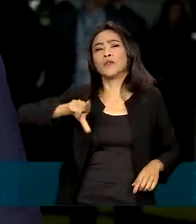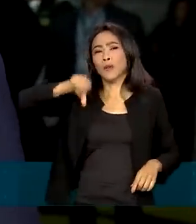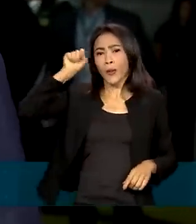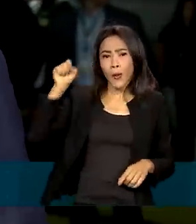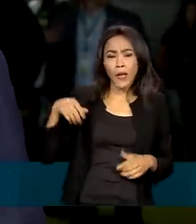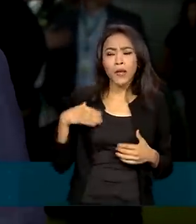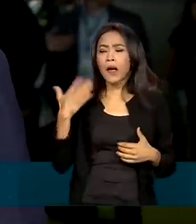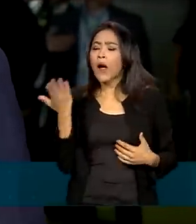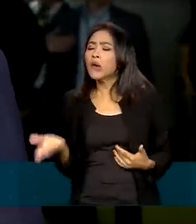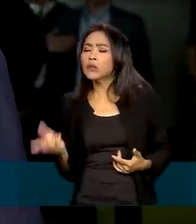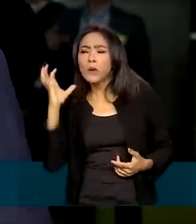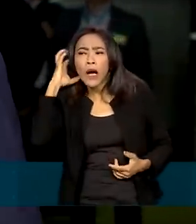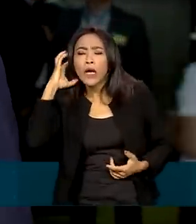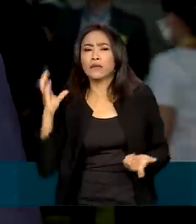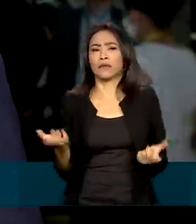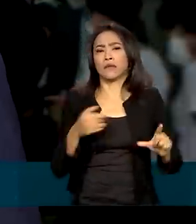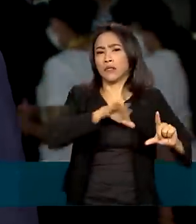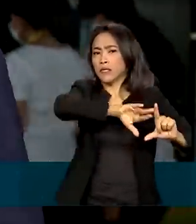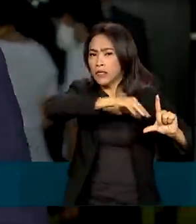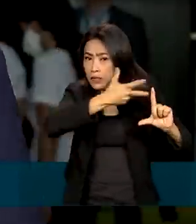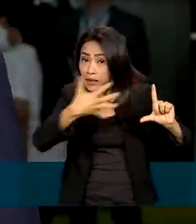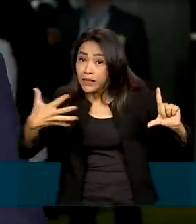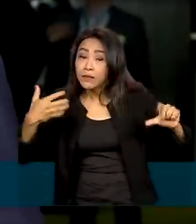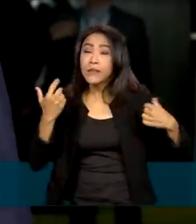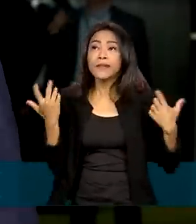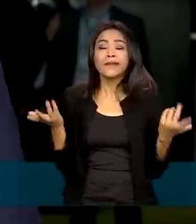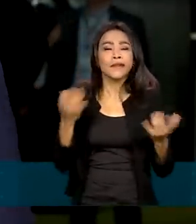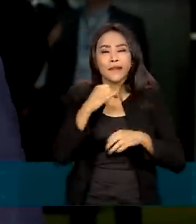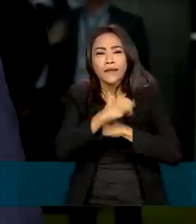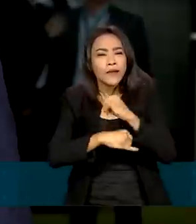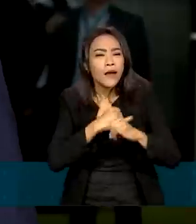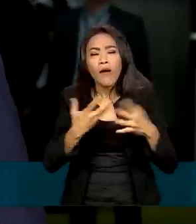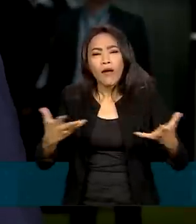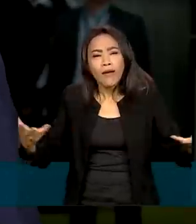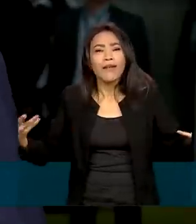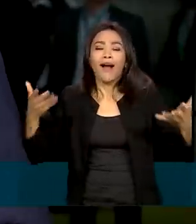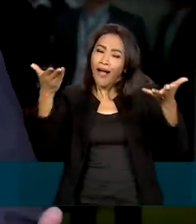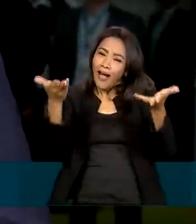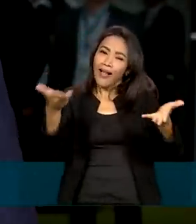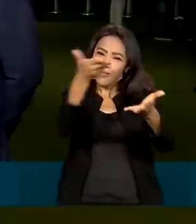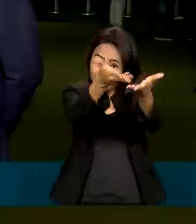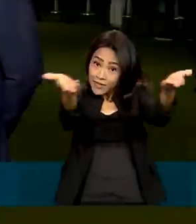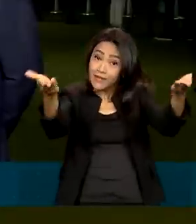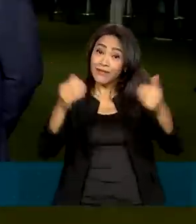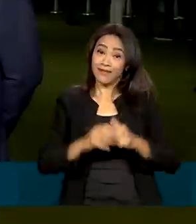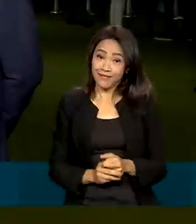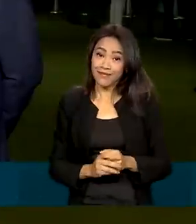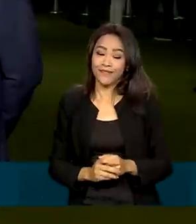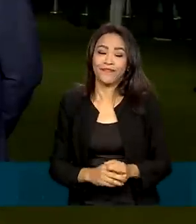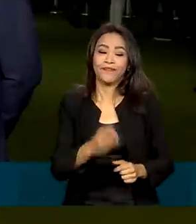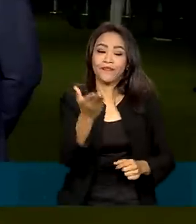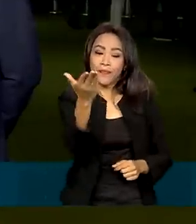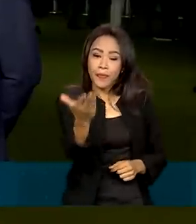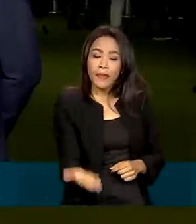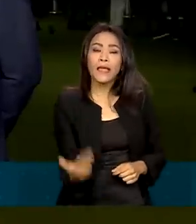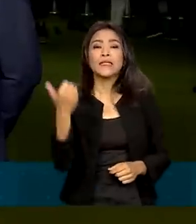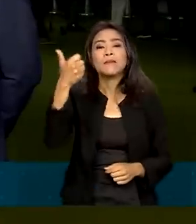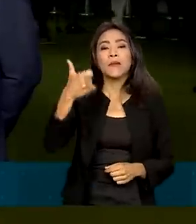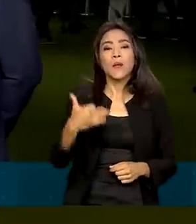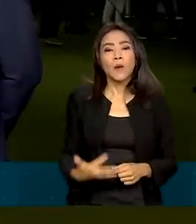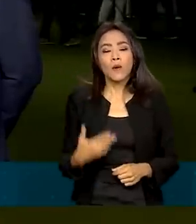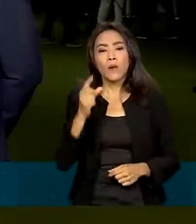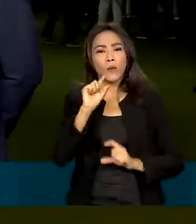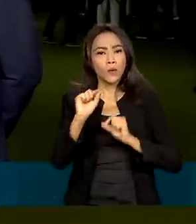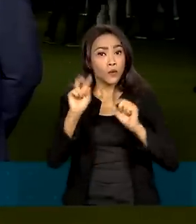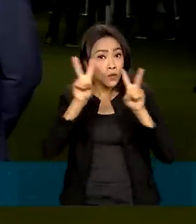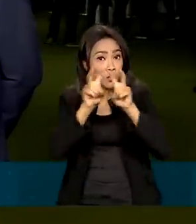em qual momento, escutar o conteúdo da Rádio Nacional, Rádio MEC, é o ouvinte. Glenn destacou ainda os investimentos